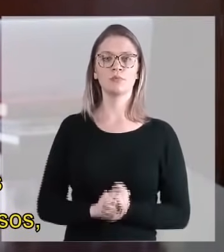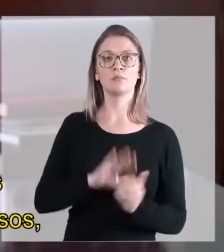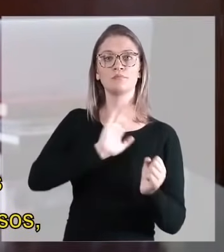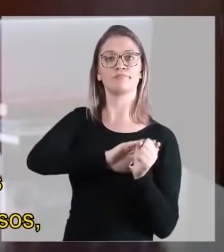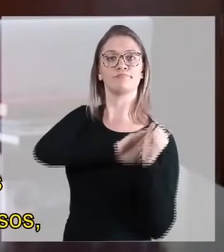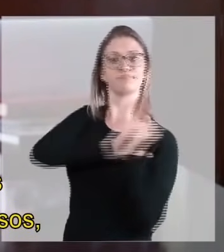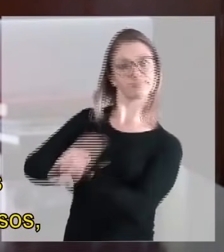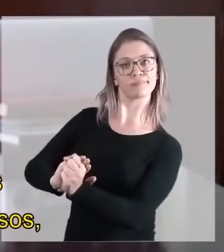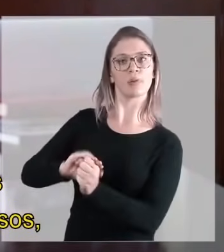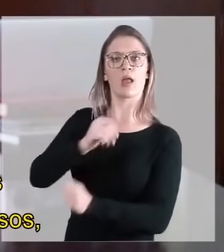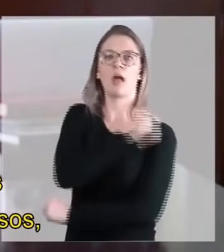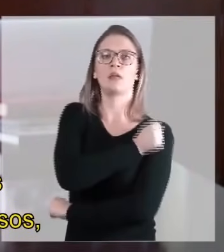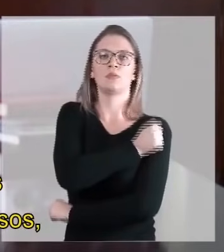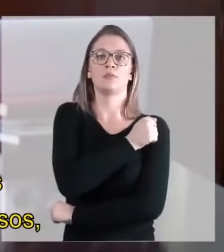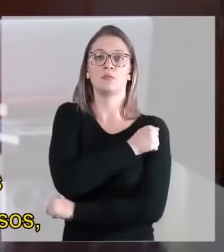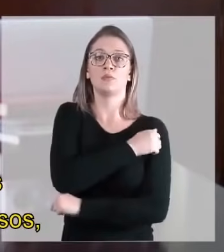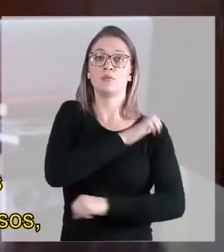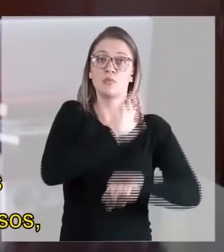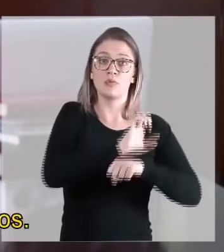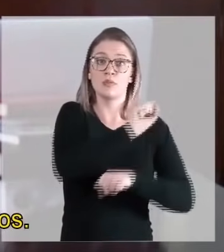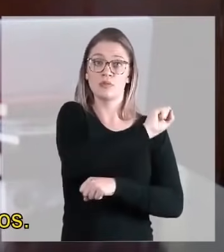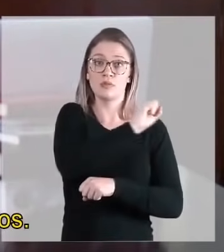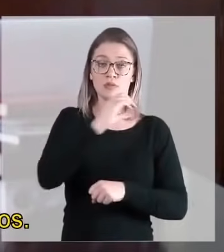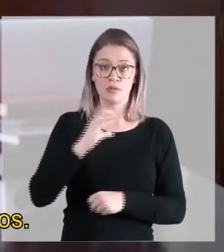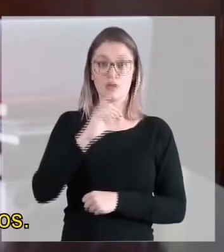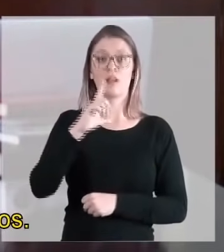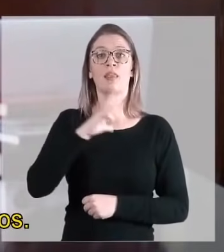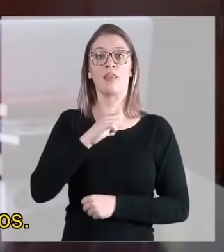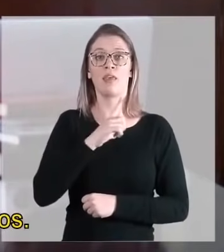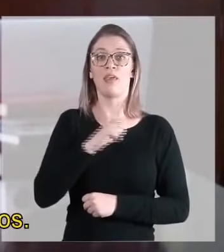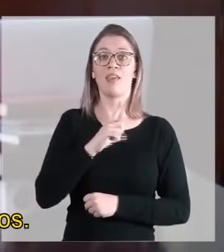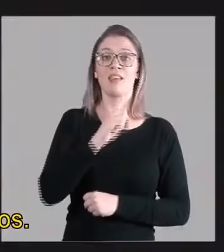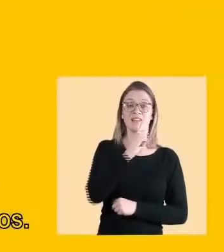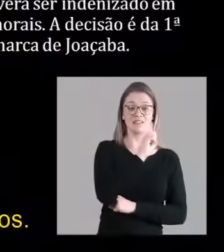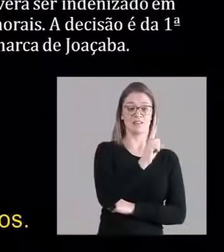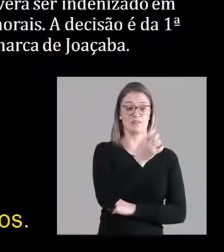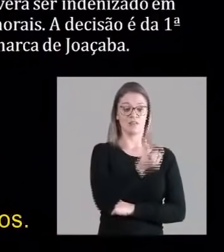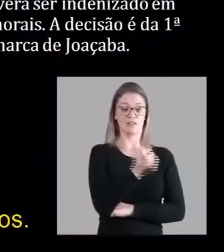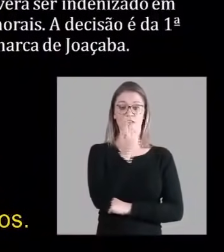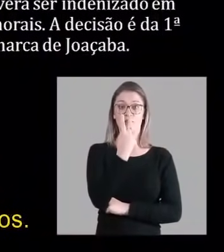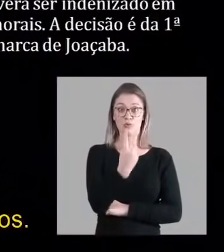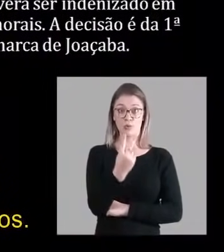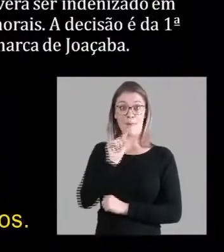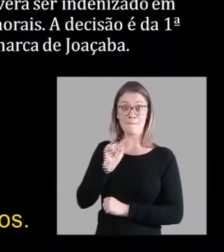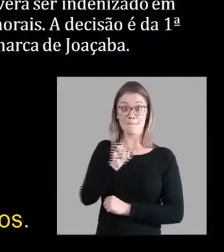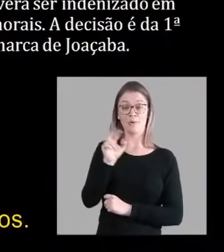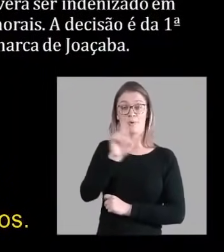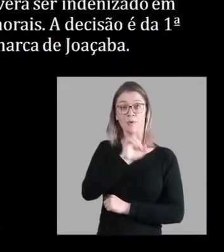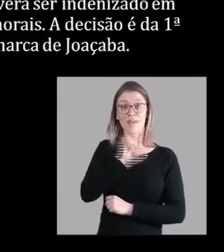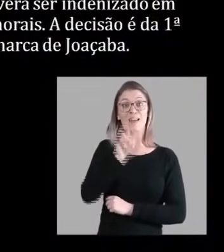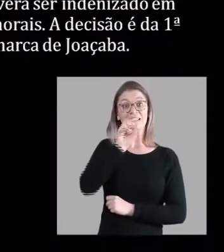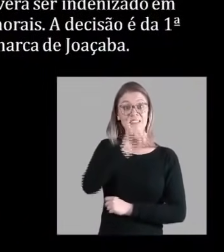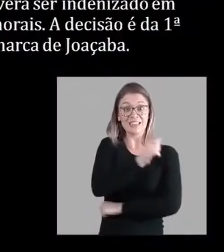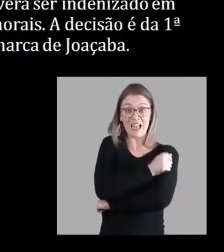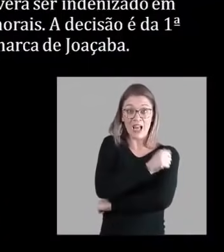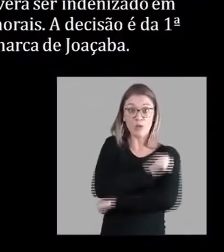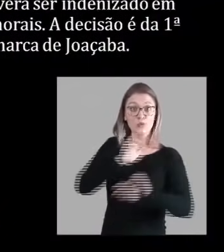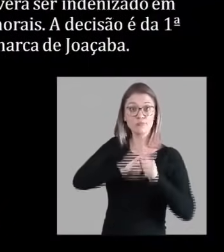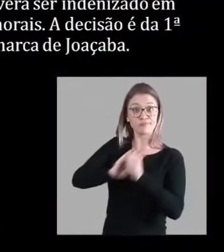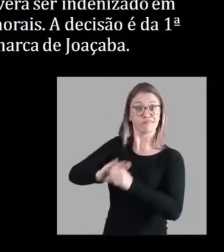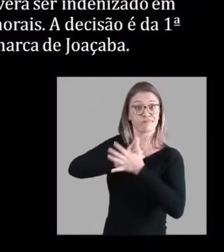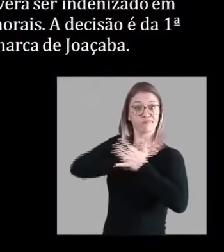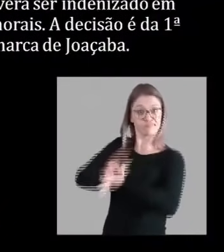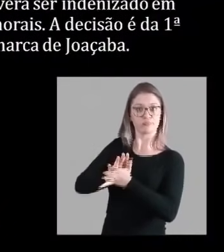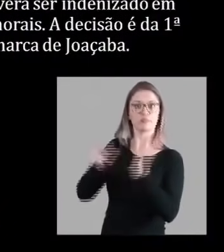são bastante recorrentes nesses abusos, mas existem outras naturezas de abuso também. Humilhação de alunos. O estado de